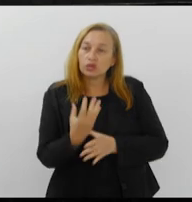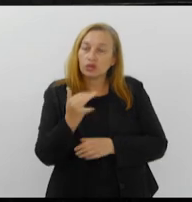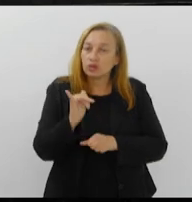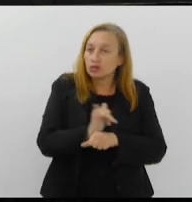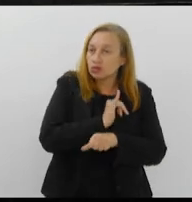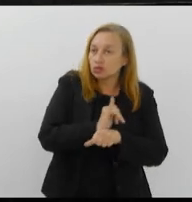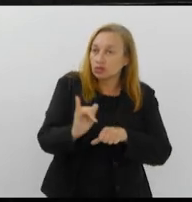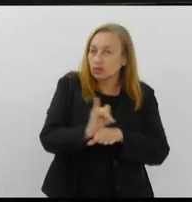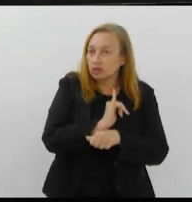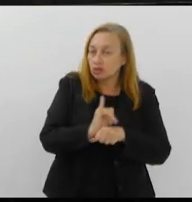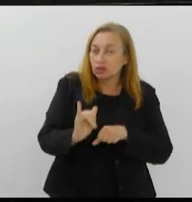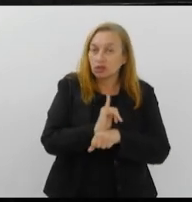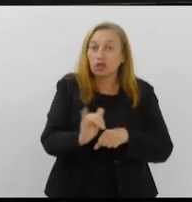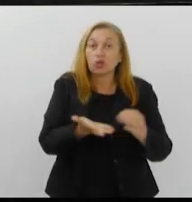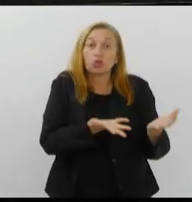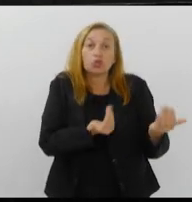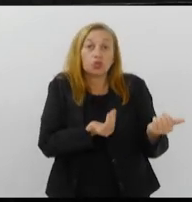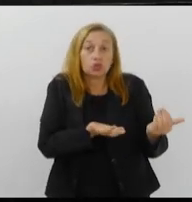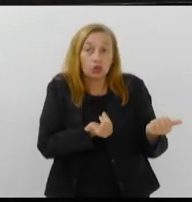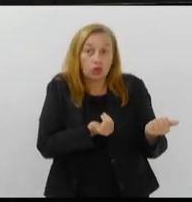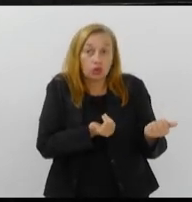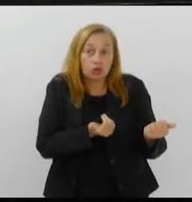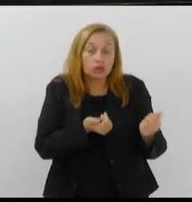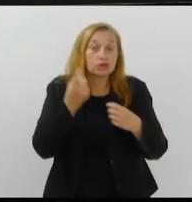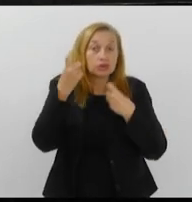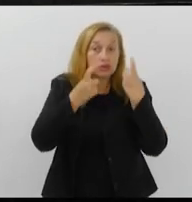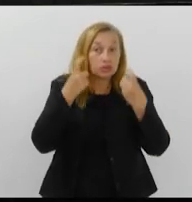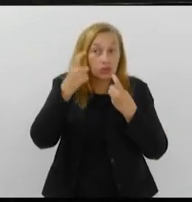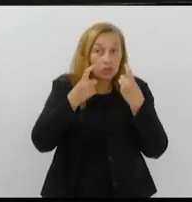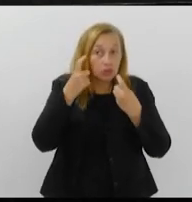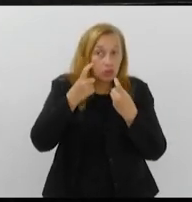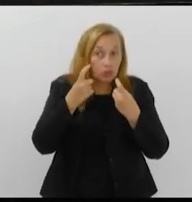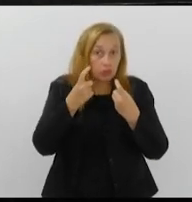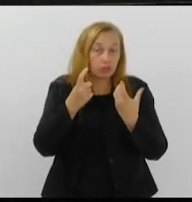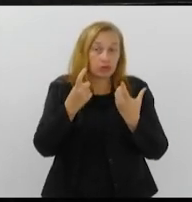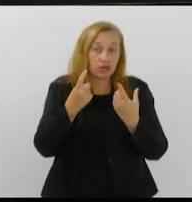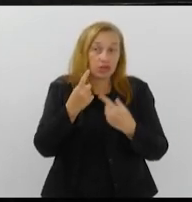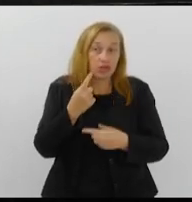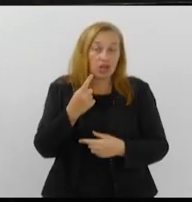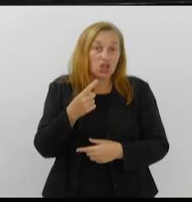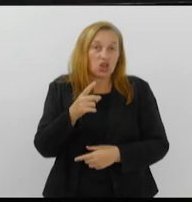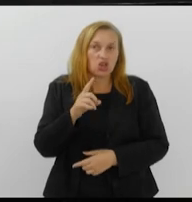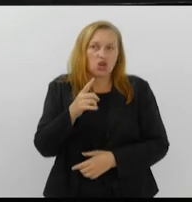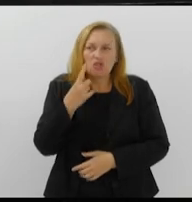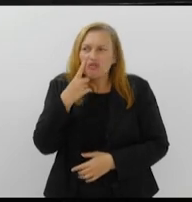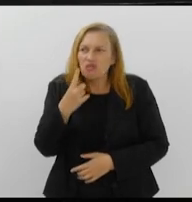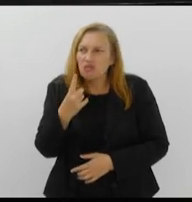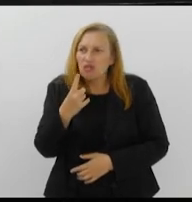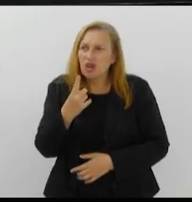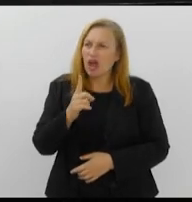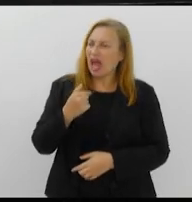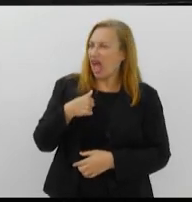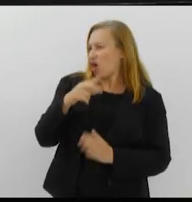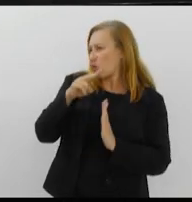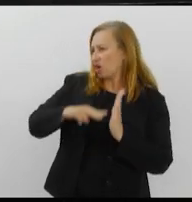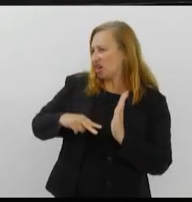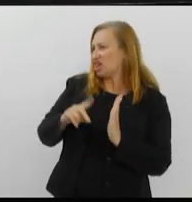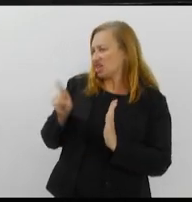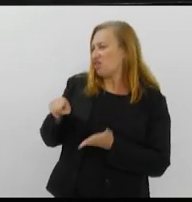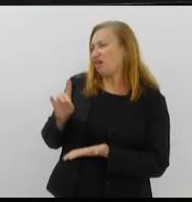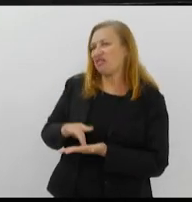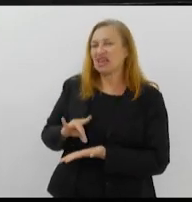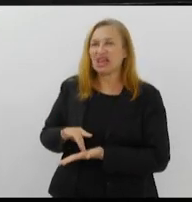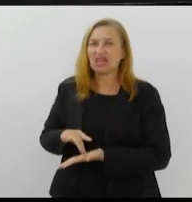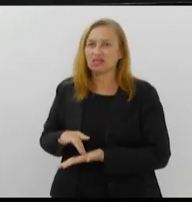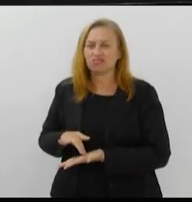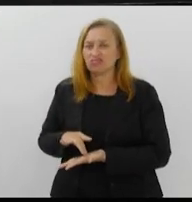mecanismos para que os jovens se preocupe, ao invés de qualquer coisa que eles veem, dizer, não, eu li isso, então é verdade.